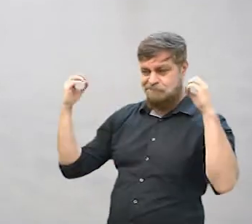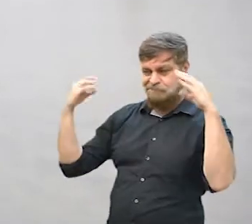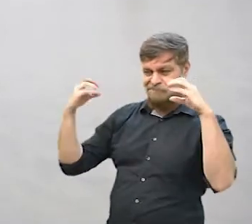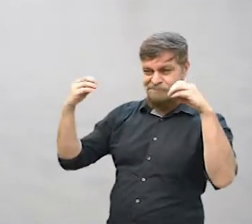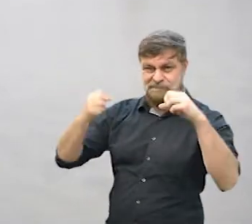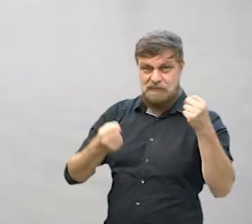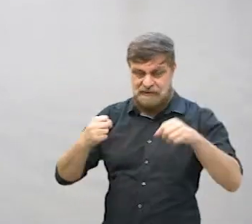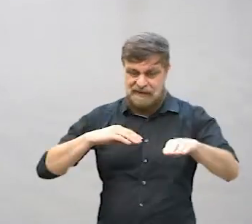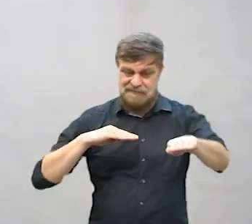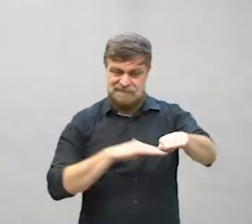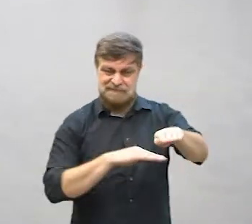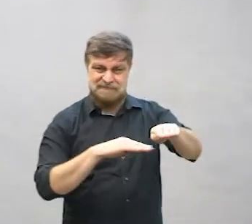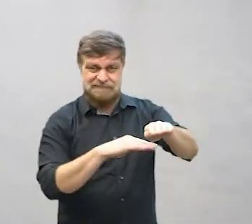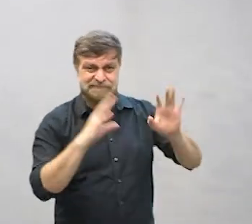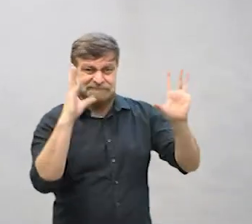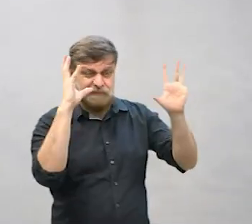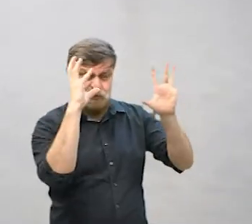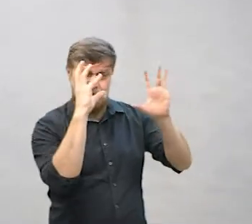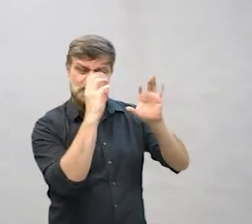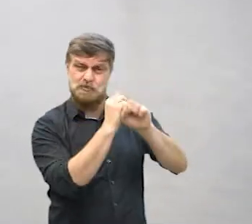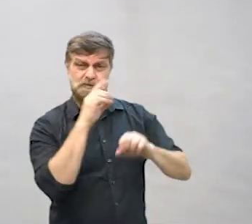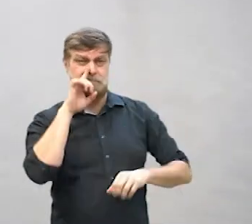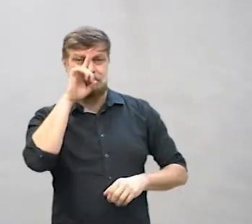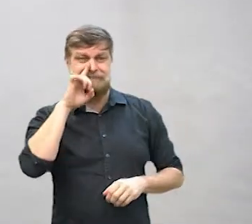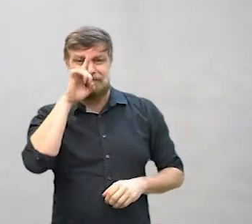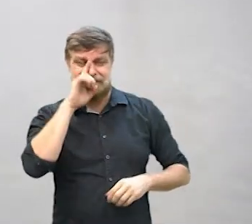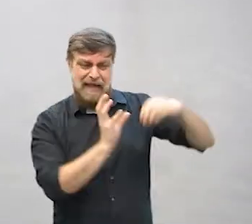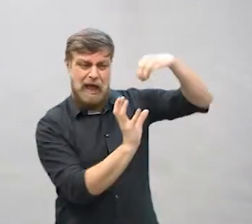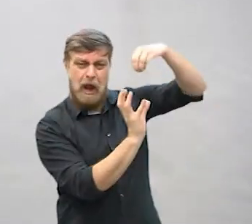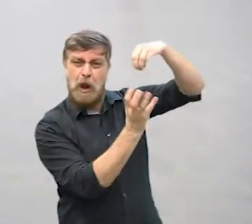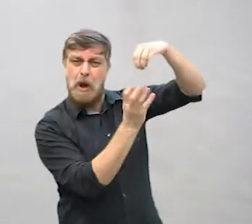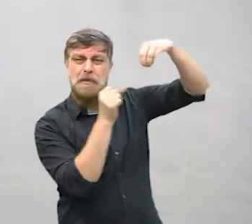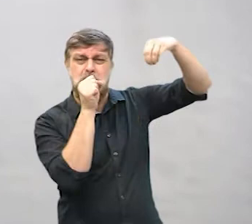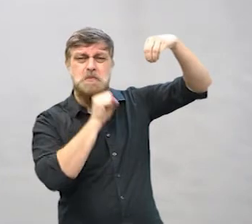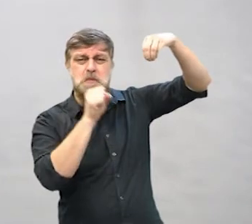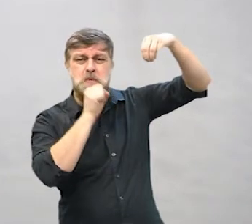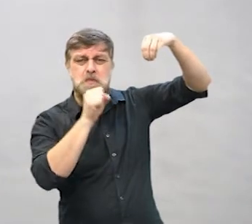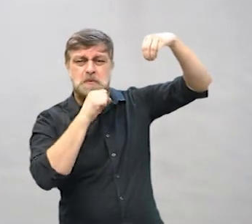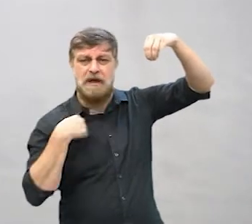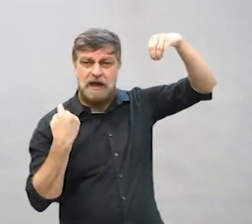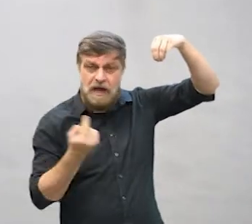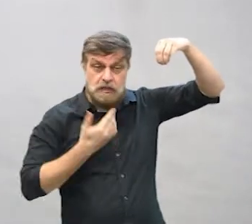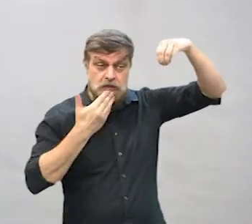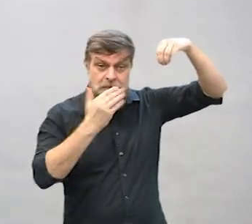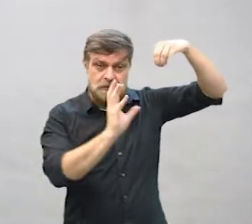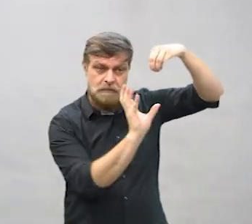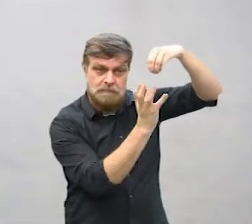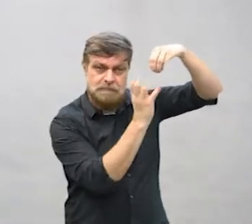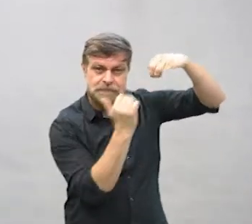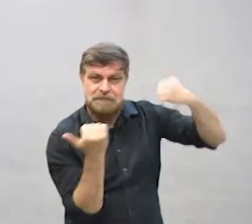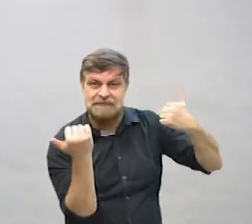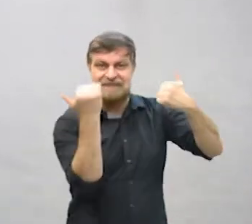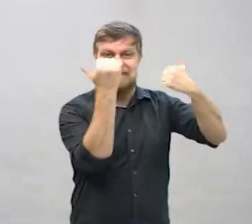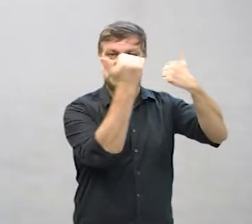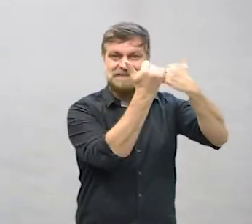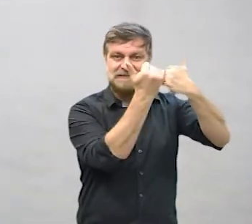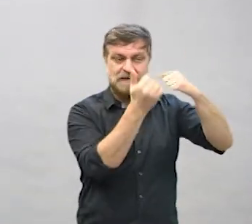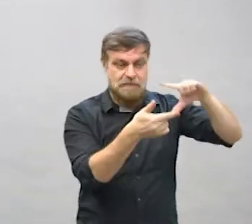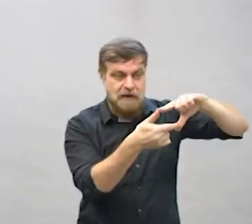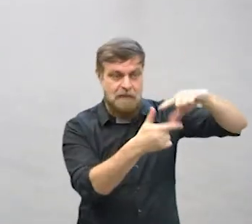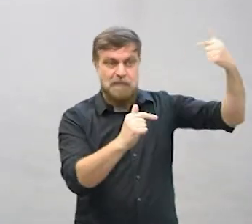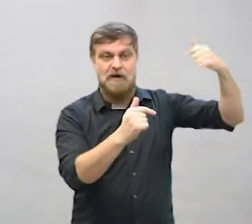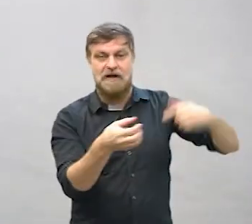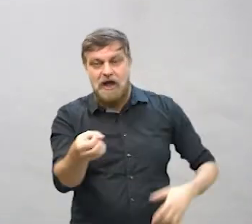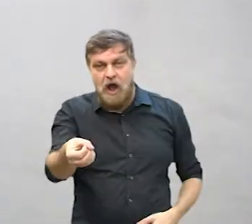principalmente na região onde fica o estacionamento é um local que ainda tá muito escuro com lâmpadas antigas nós fizemos esse pedido para que seja feita